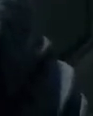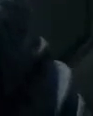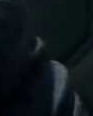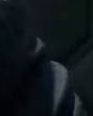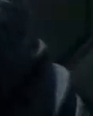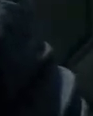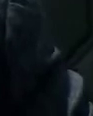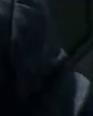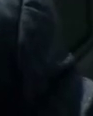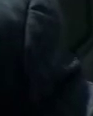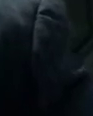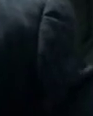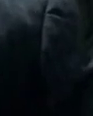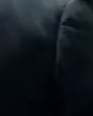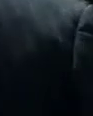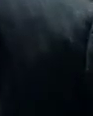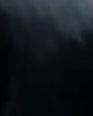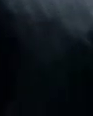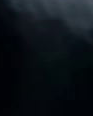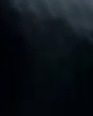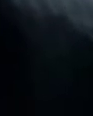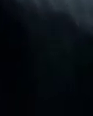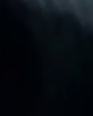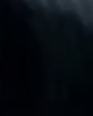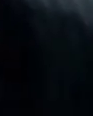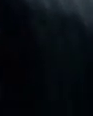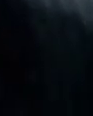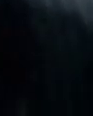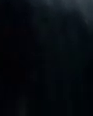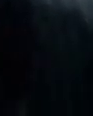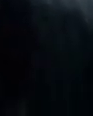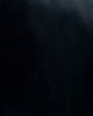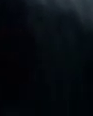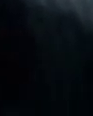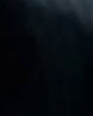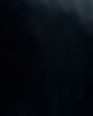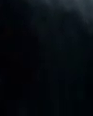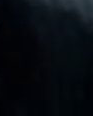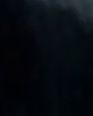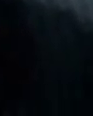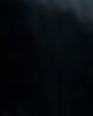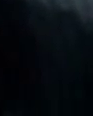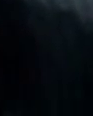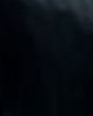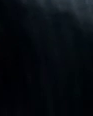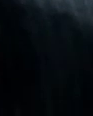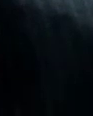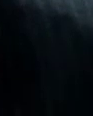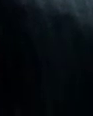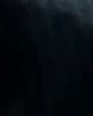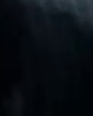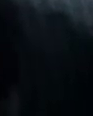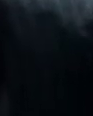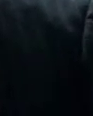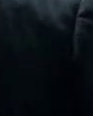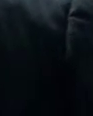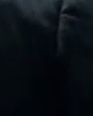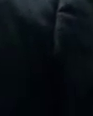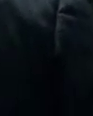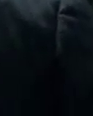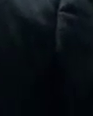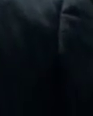procura sim a unidade básica de saúde, e ali em Boa Esperança já vamos solicitar, inclusive já pedir para fazer a indicação,